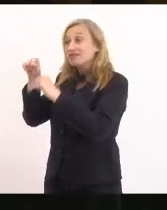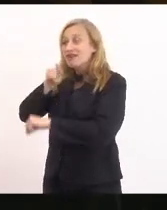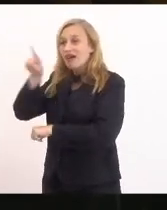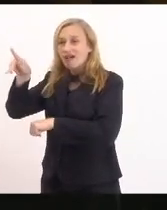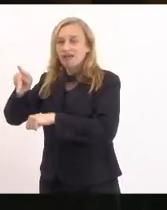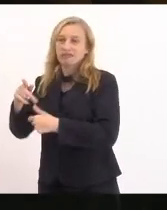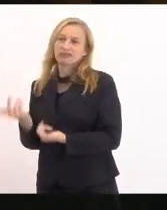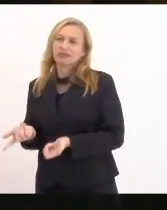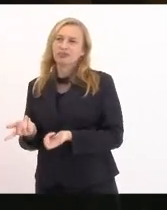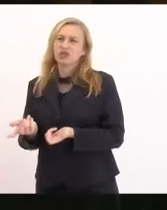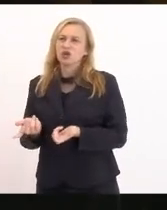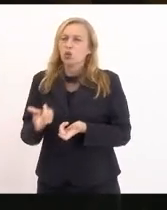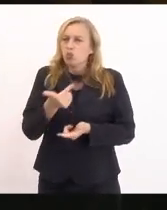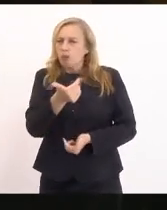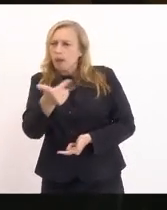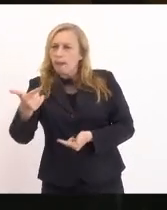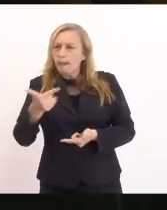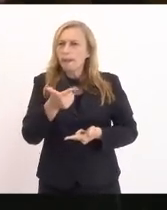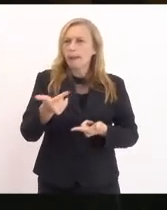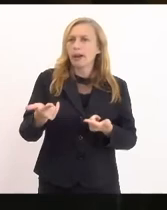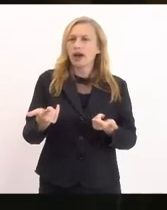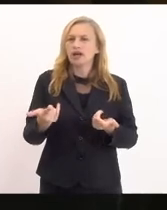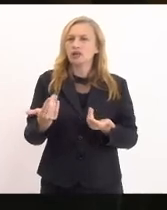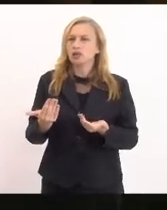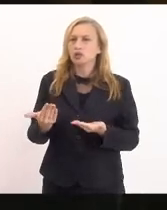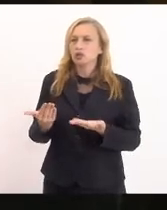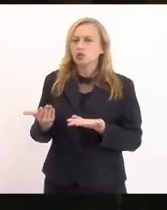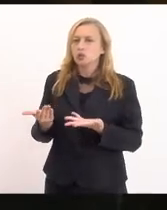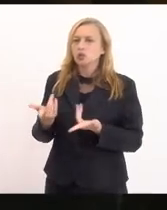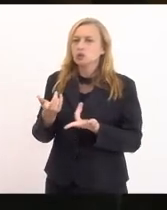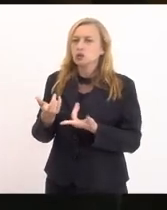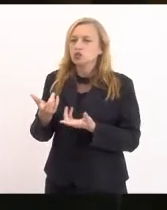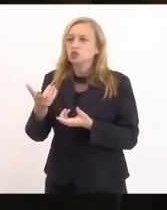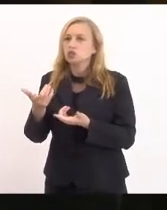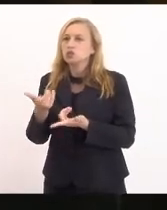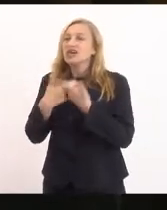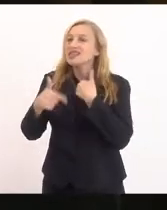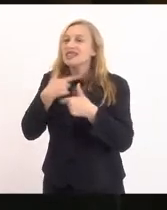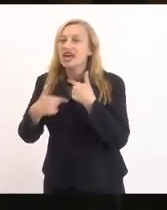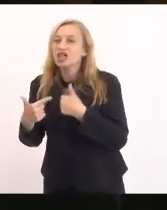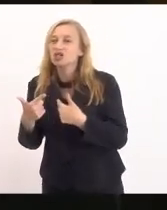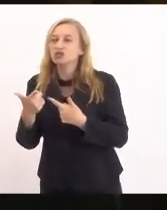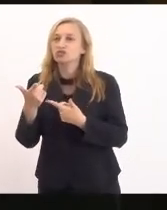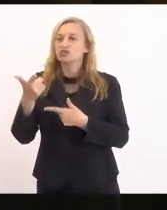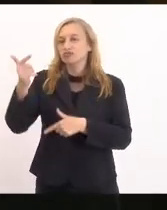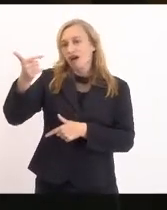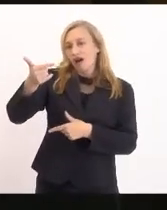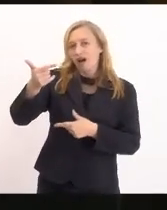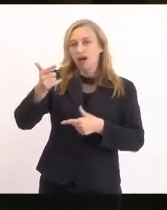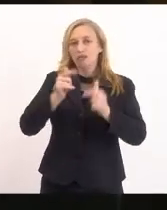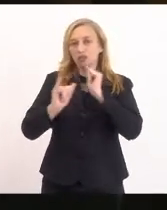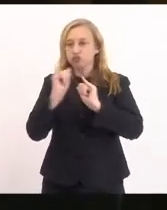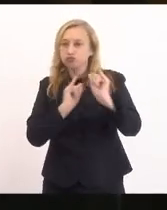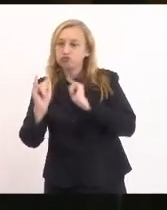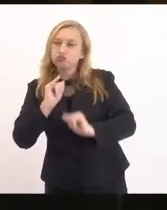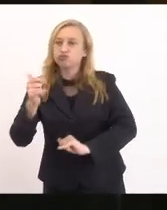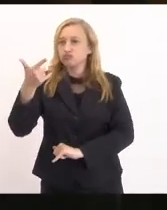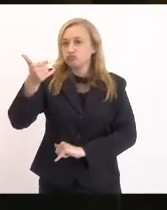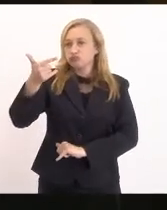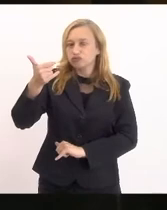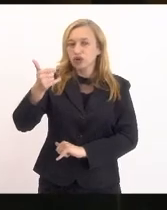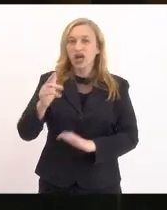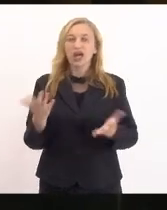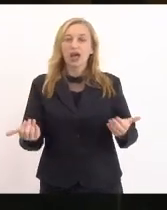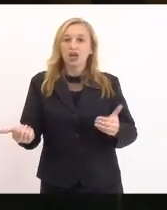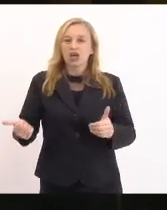né, da arma, do apelo à arma, do apego à arma, da propagação da arma para todos. Em vez de livros, em